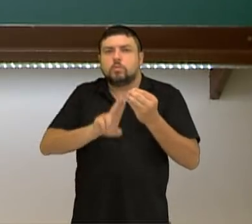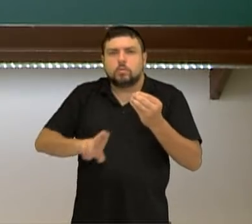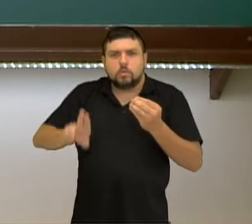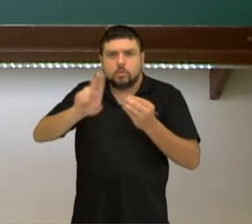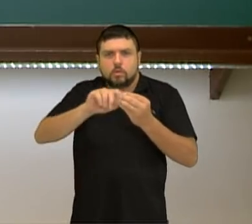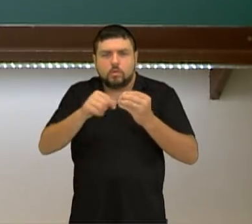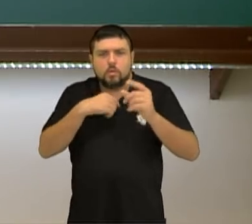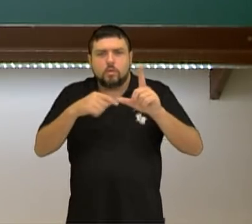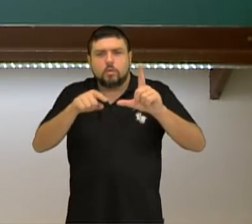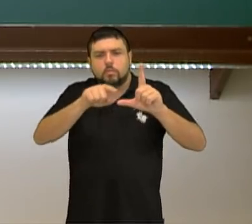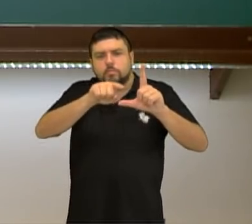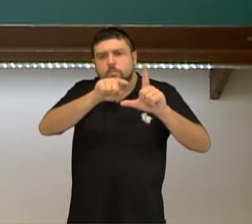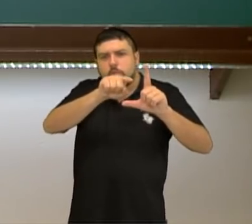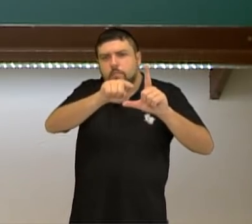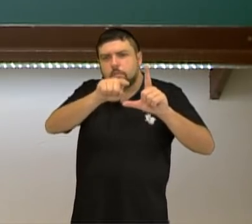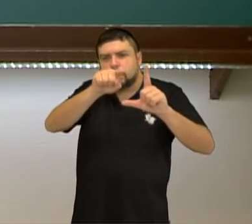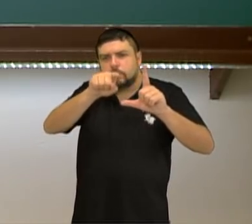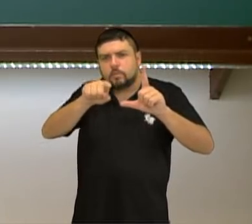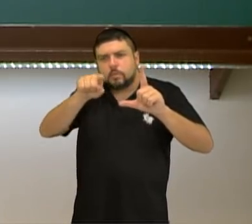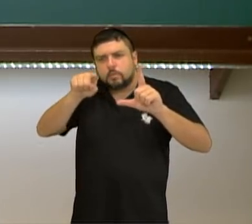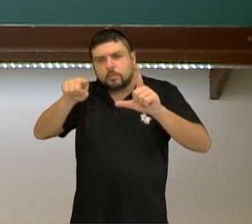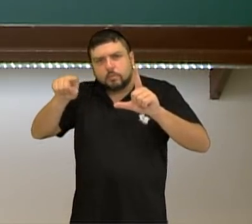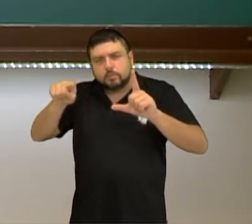traçado desse gráfico, tá bom?